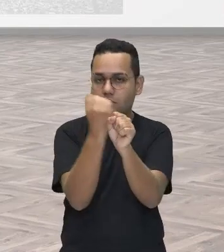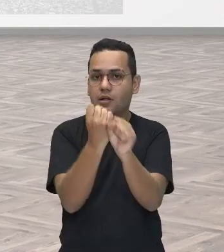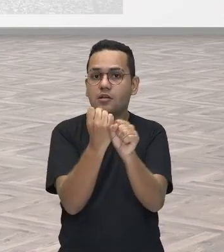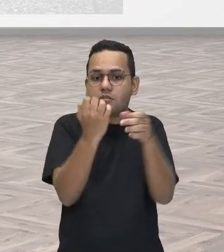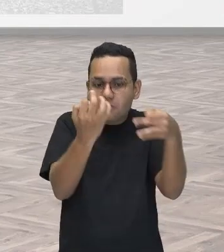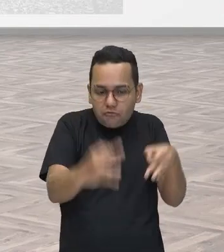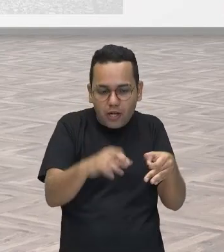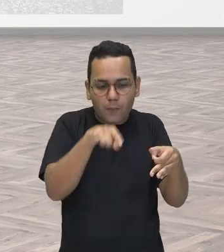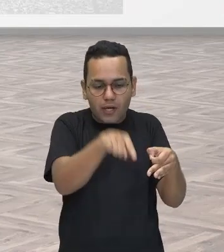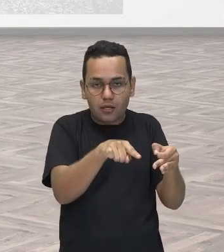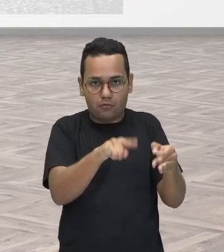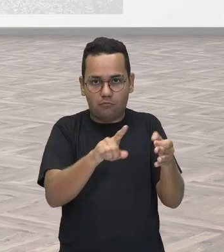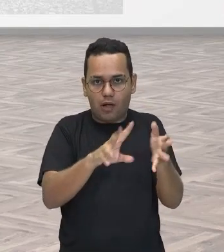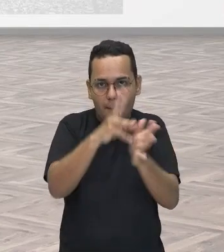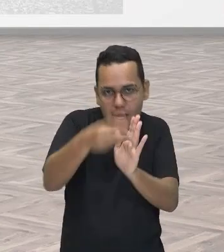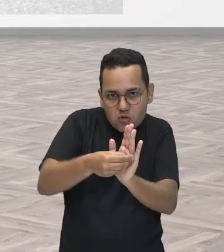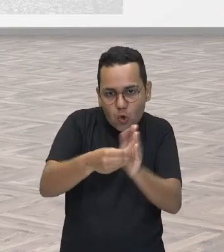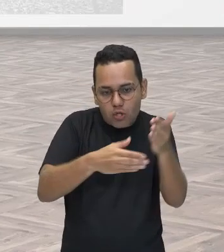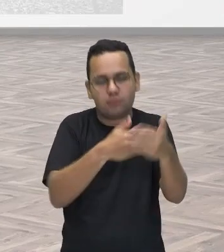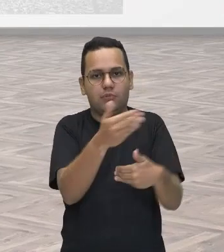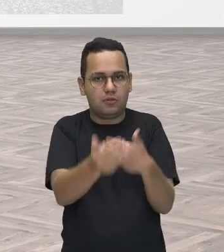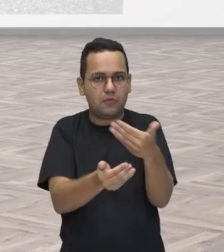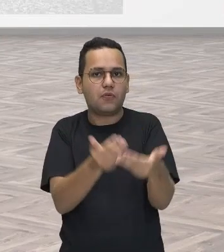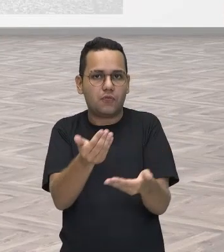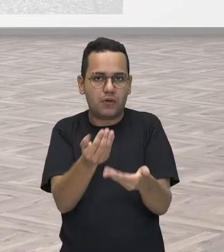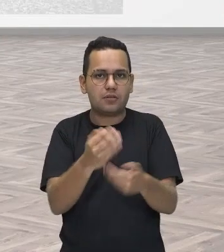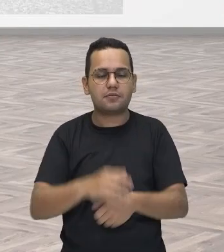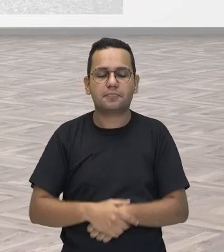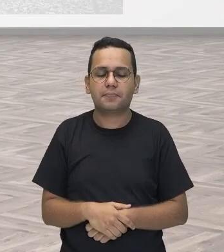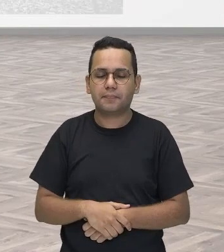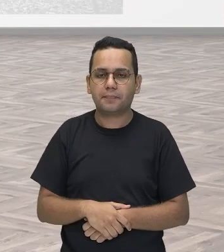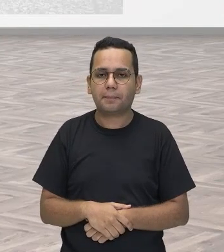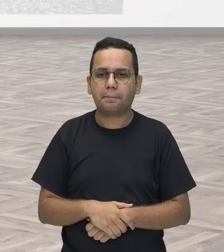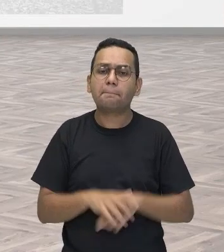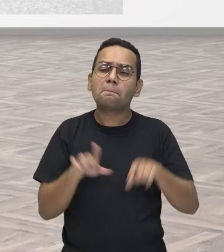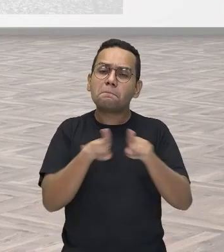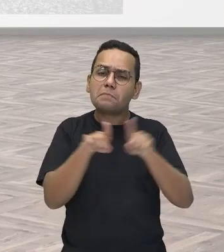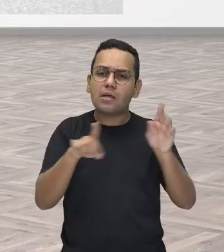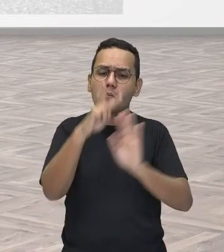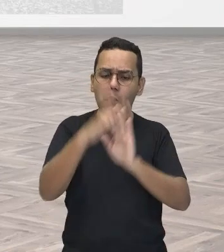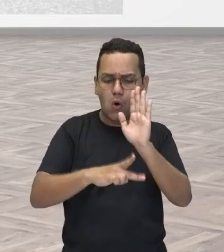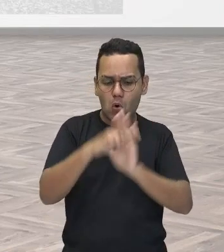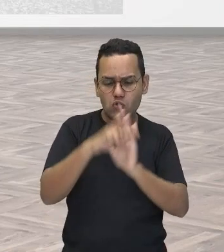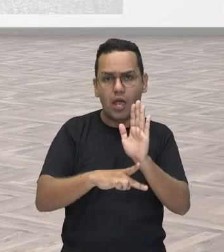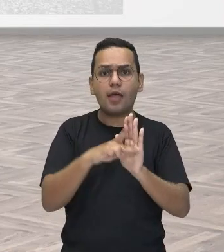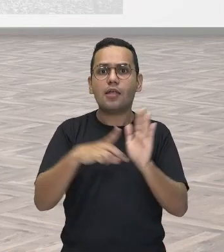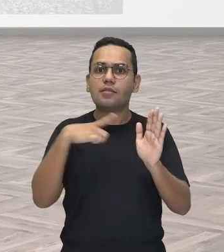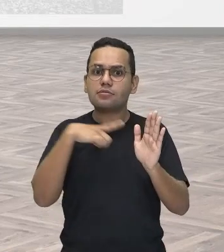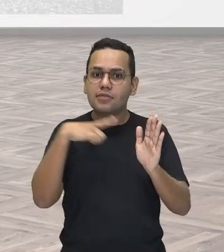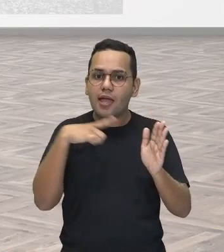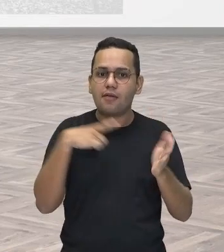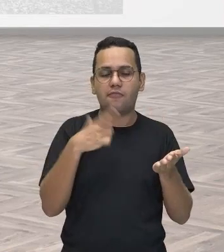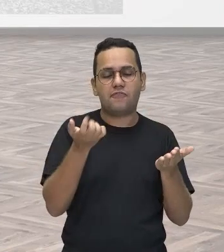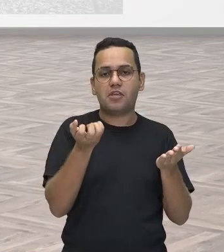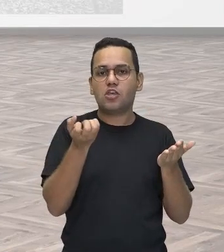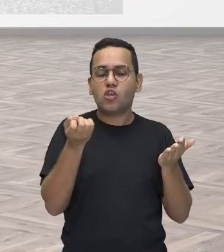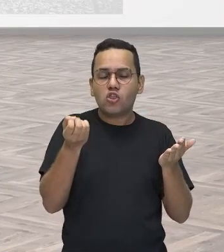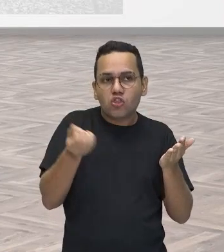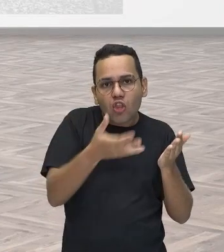da região amazônica. E esses projetos moldaram a paisagem e a dinâmica socioeconômica da